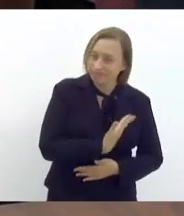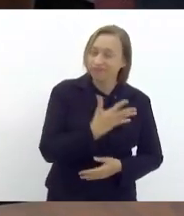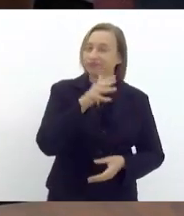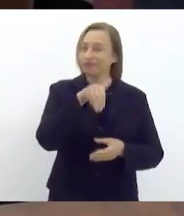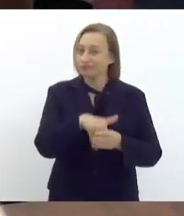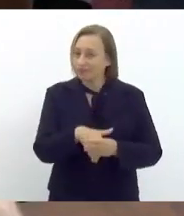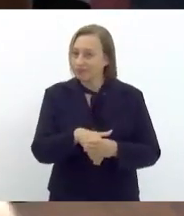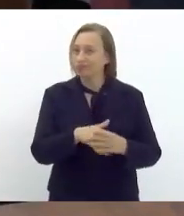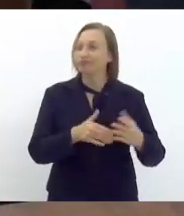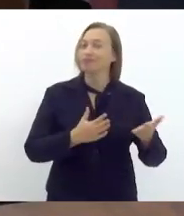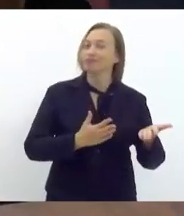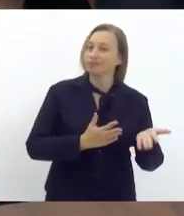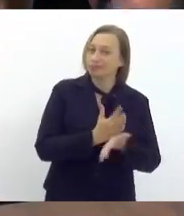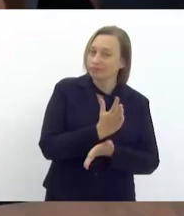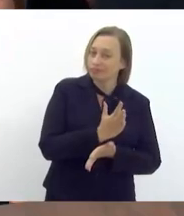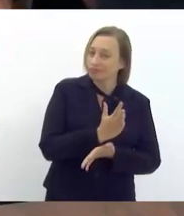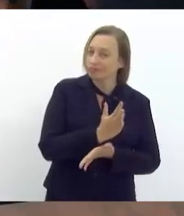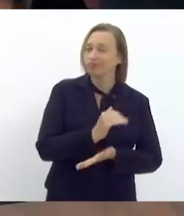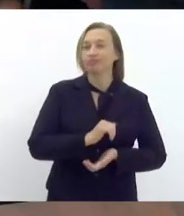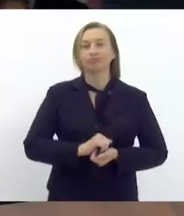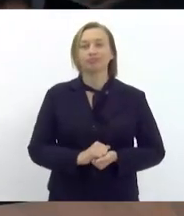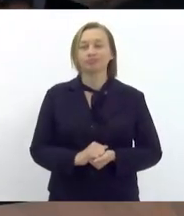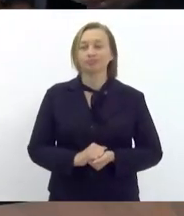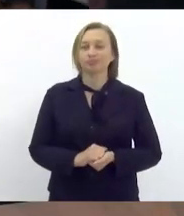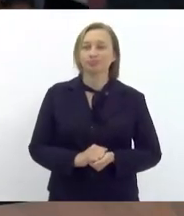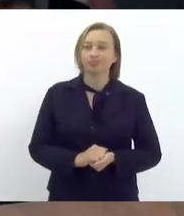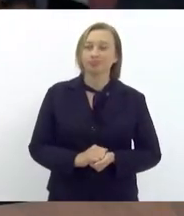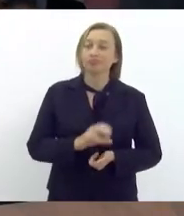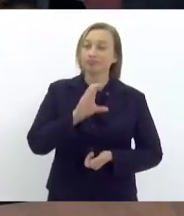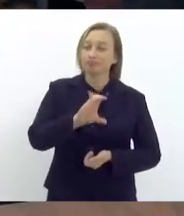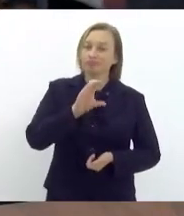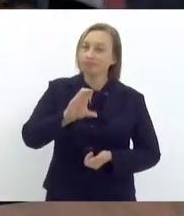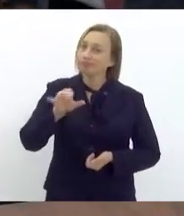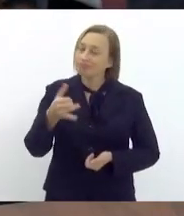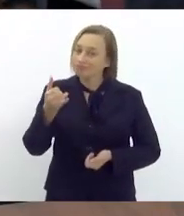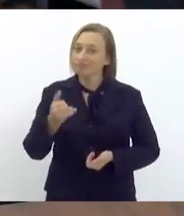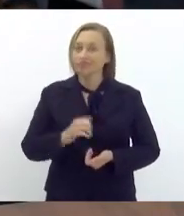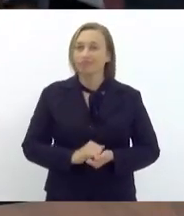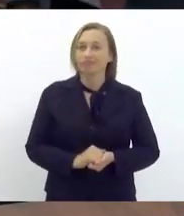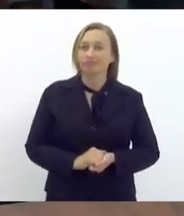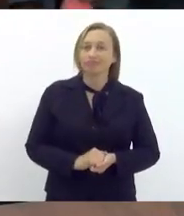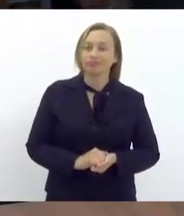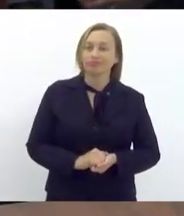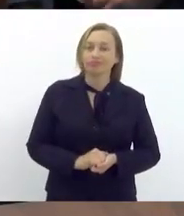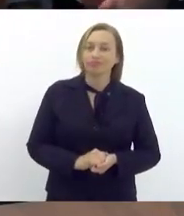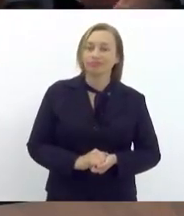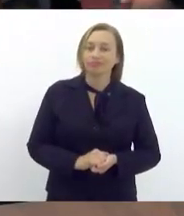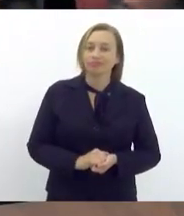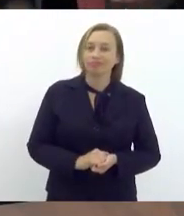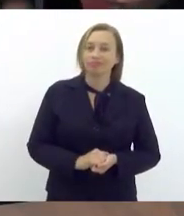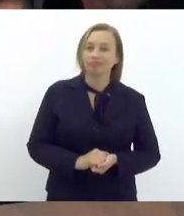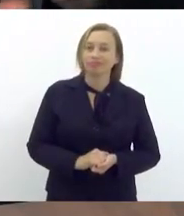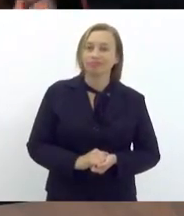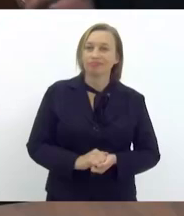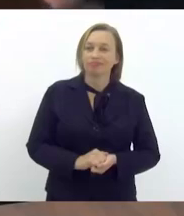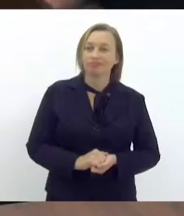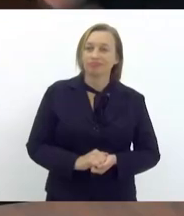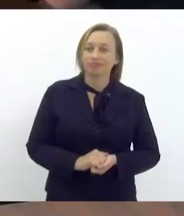votaram a favor e a CCJ que de alguma forma